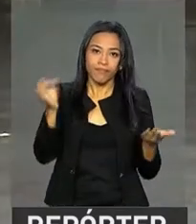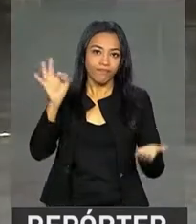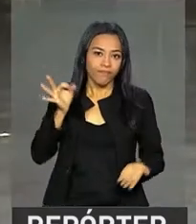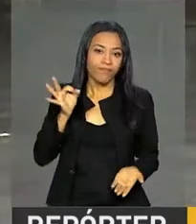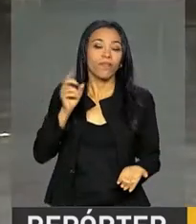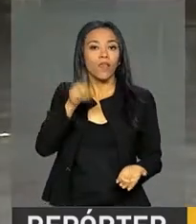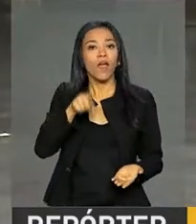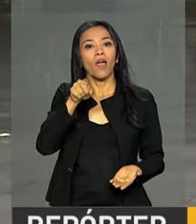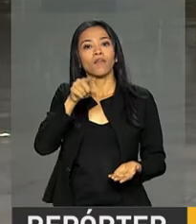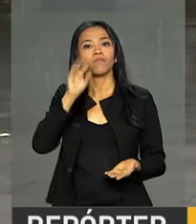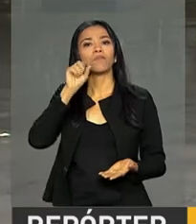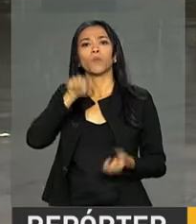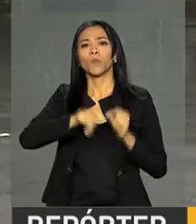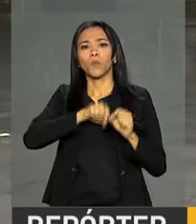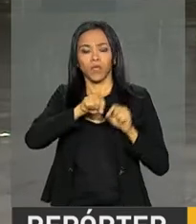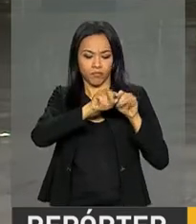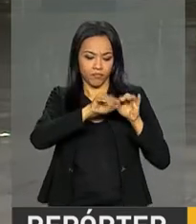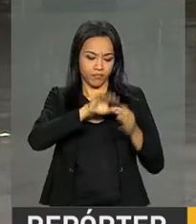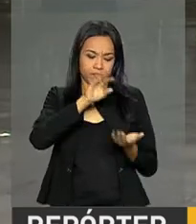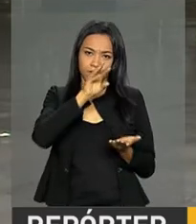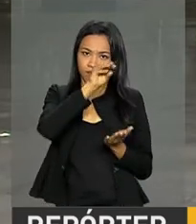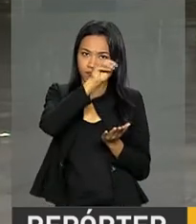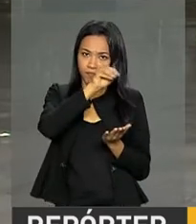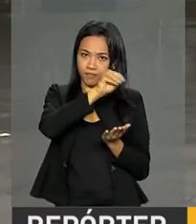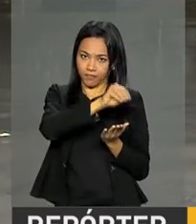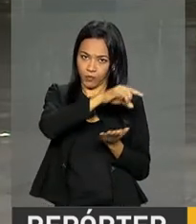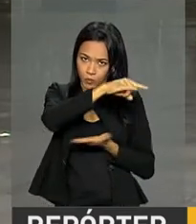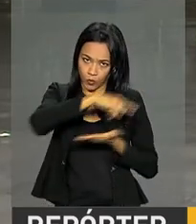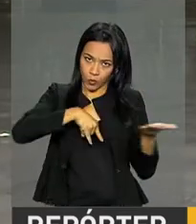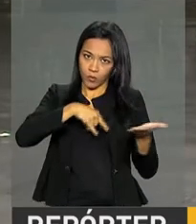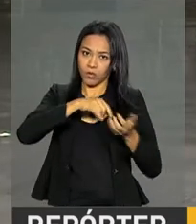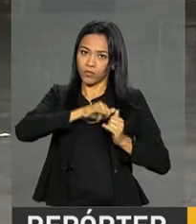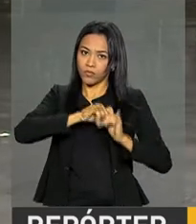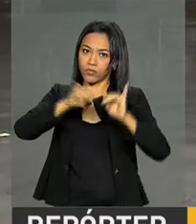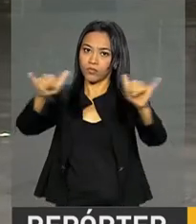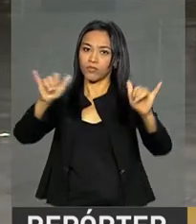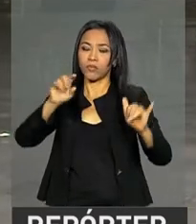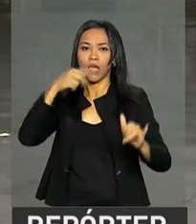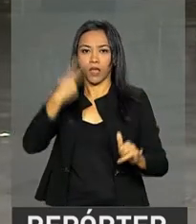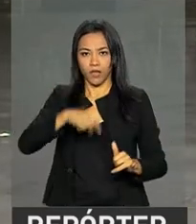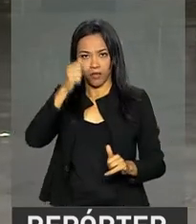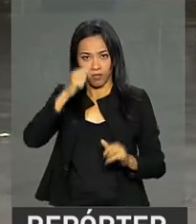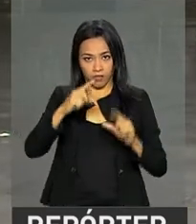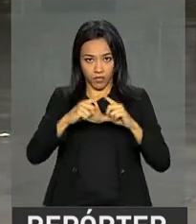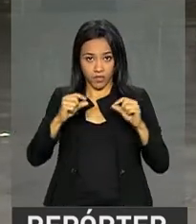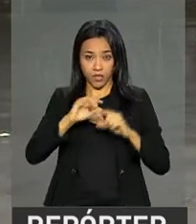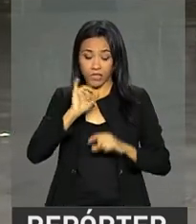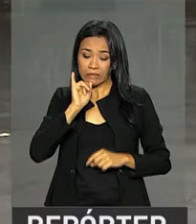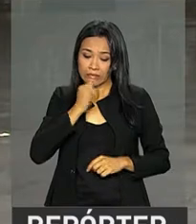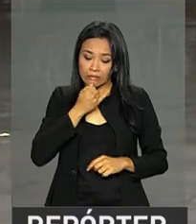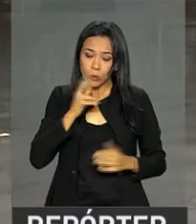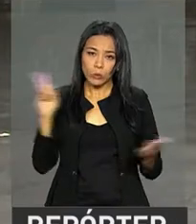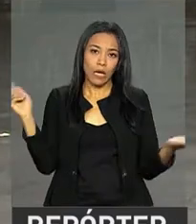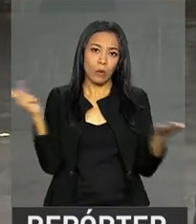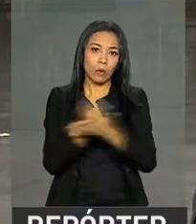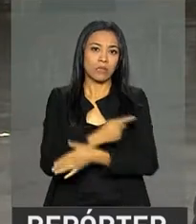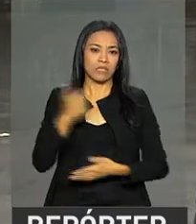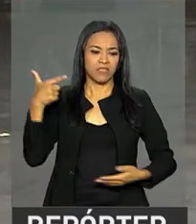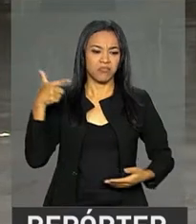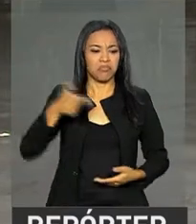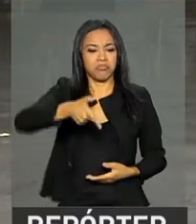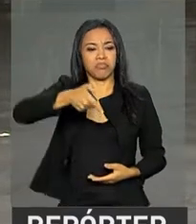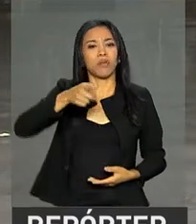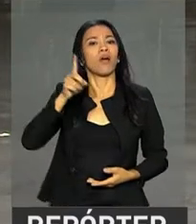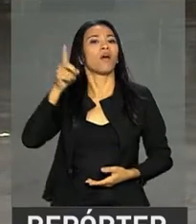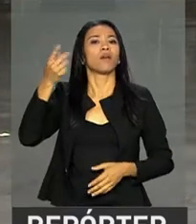por meio de nota então como você falou ministério das relações exteriores lamentou o ataque a tiros ocorrido em na